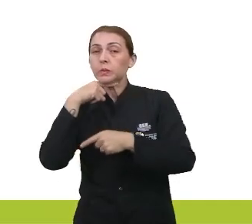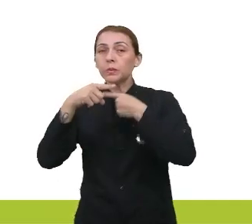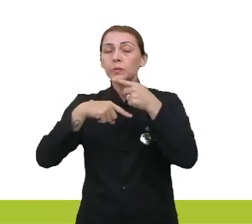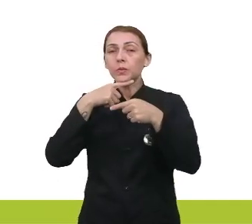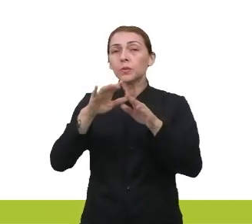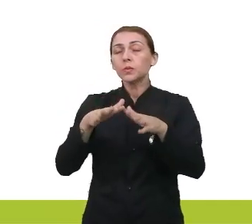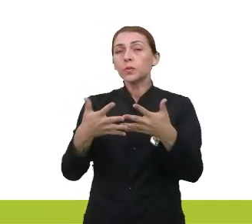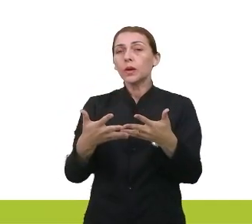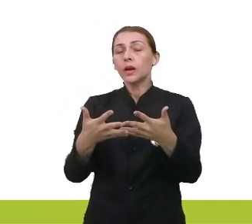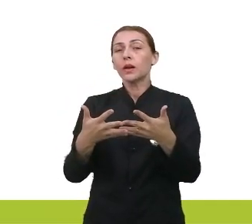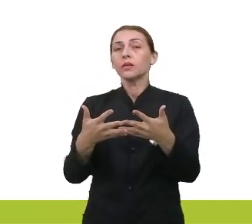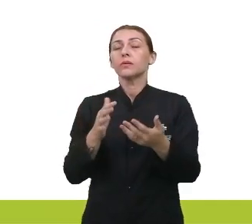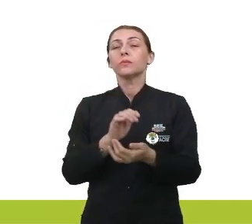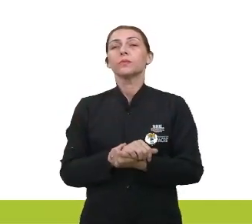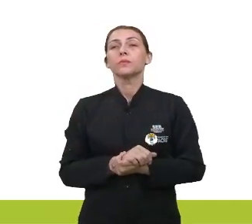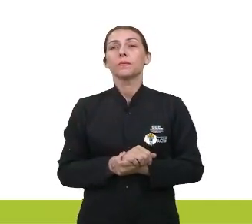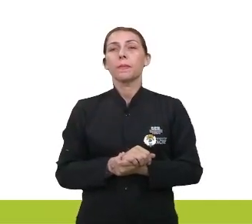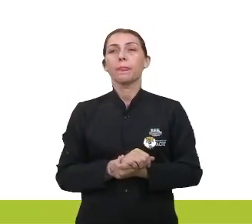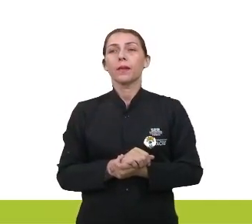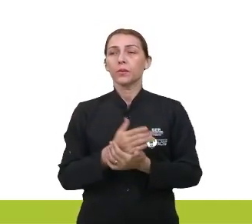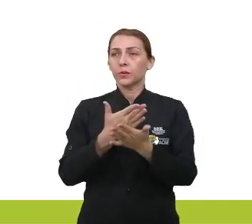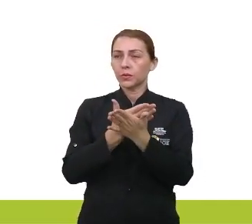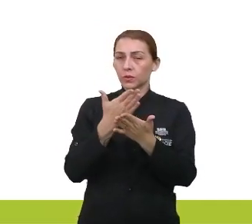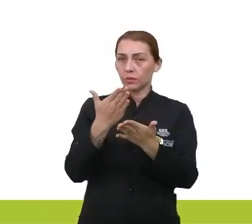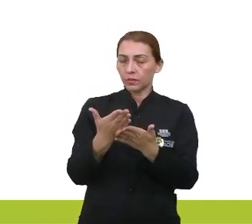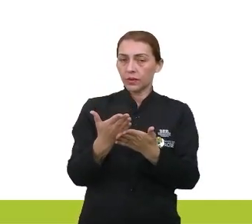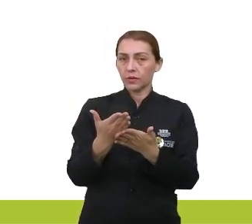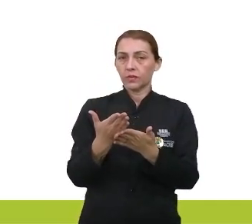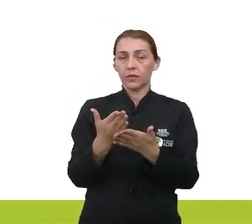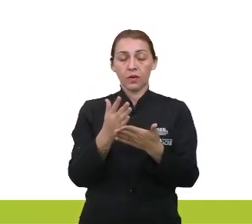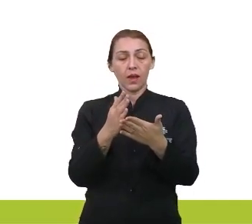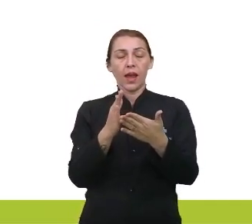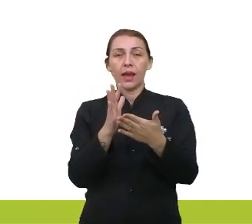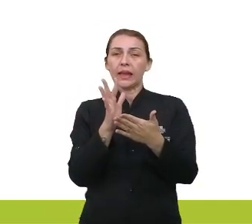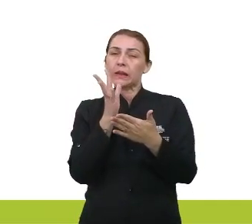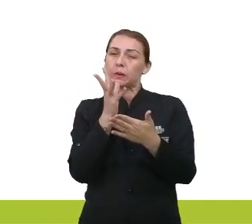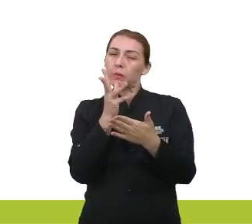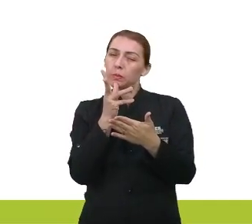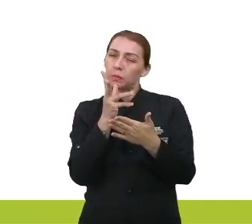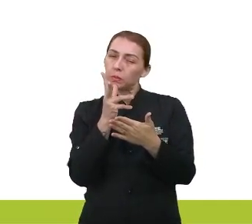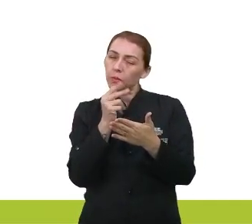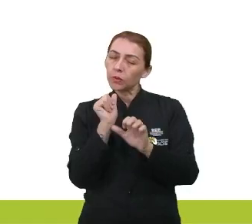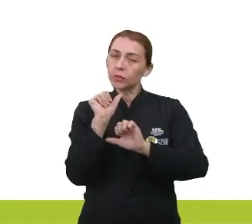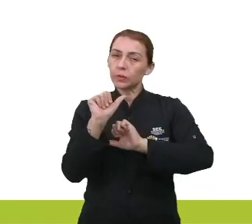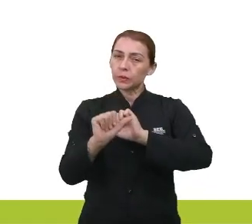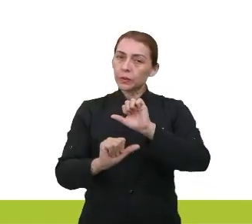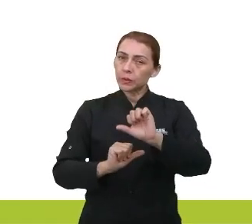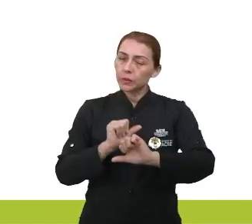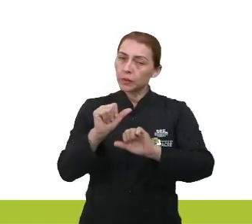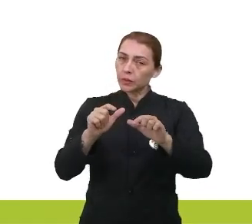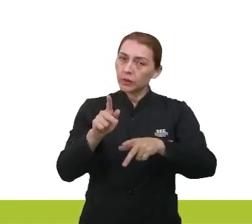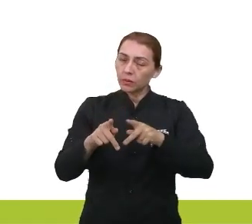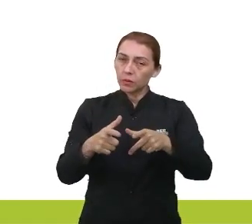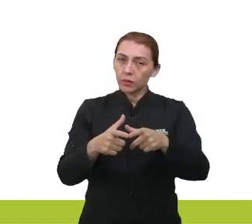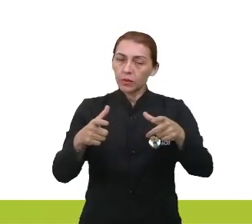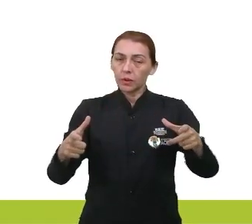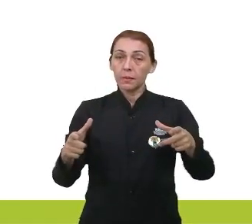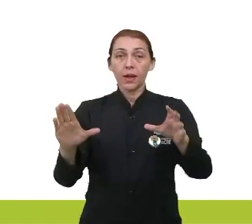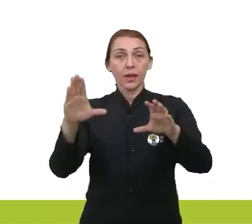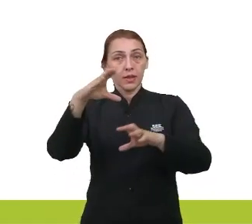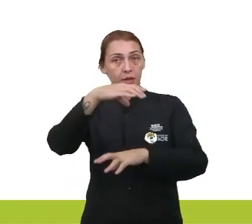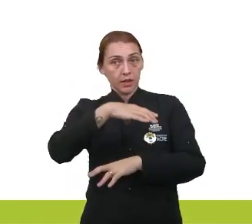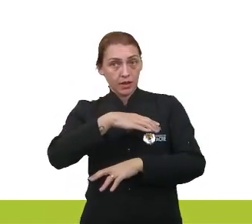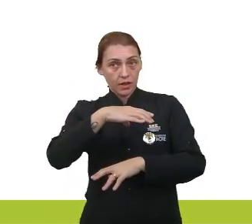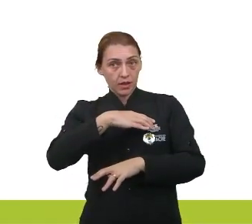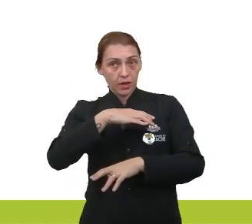dúvida é justamente o seguinte, pessoal, logo no início. Foi lento o processo de transferência da população para as